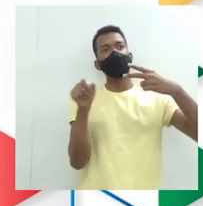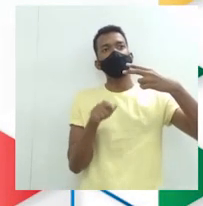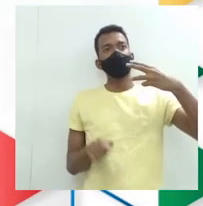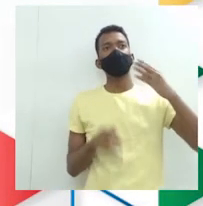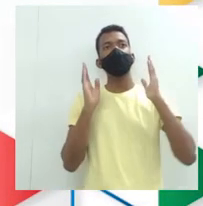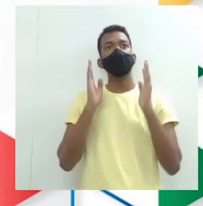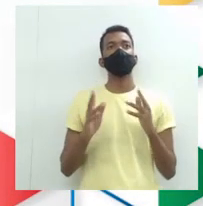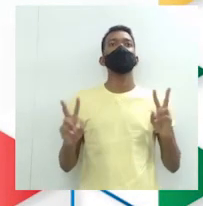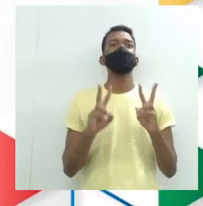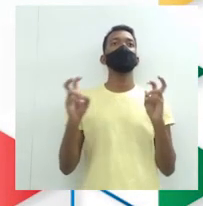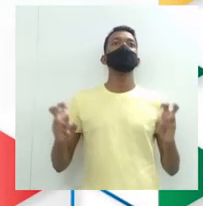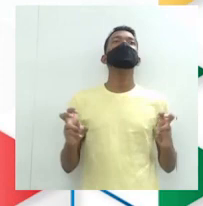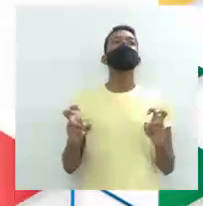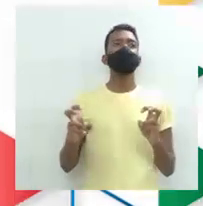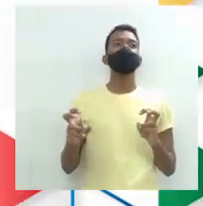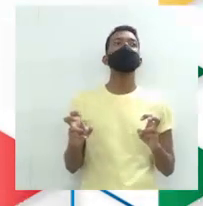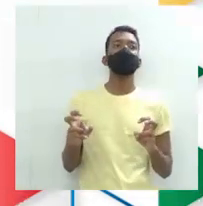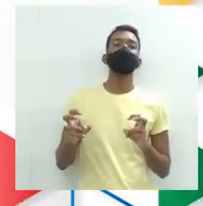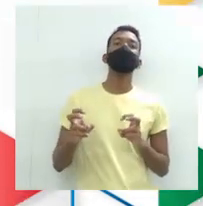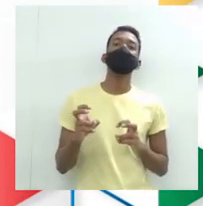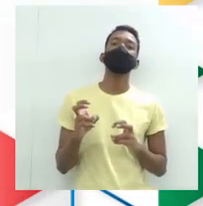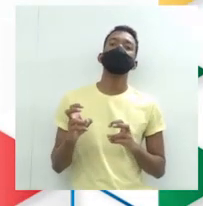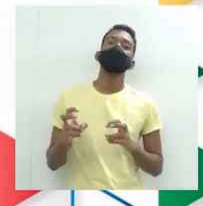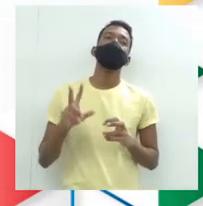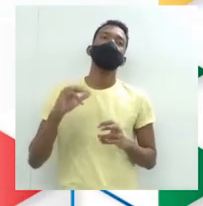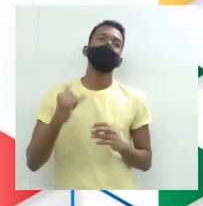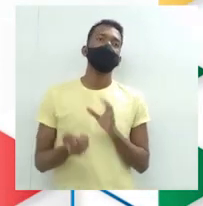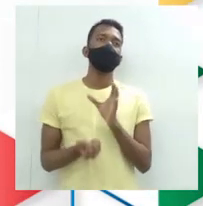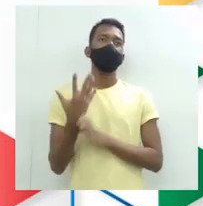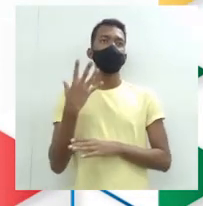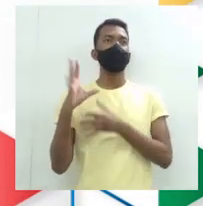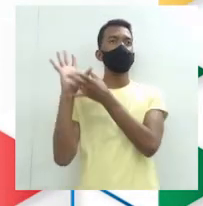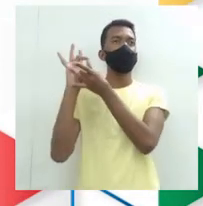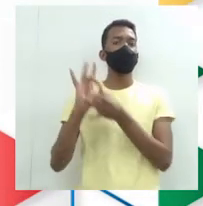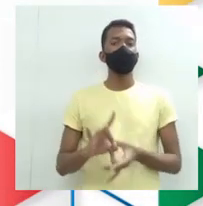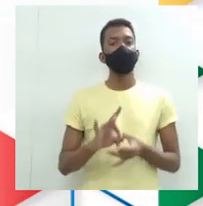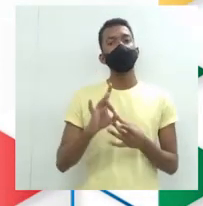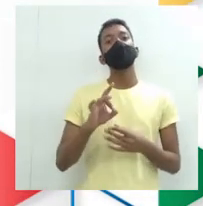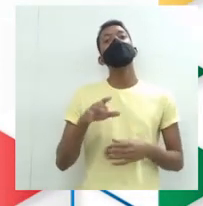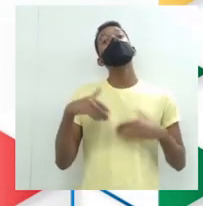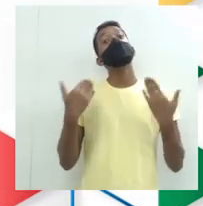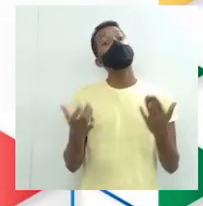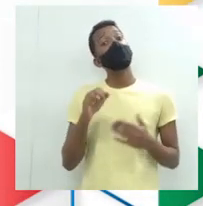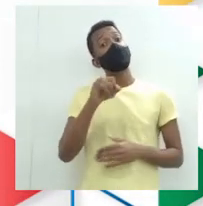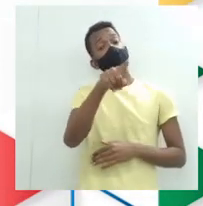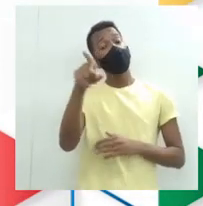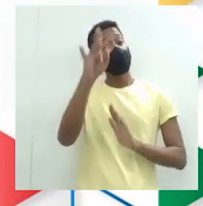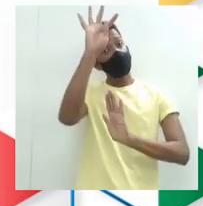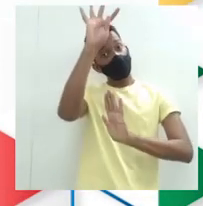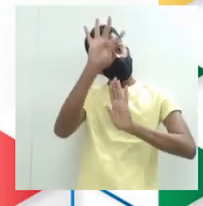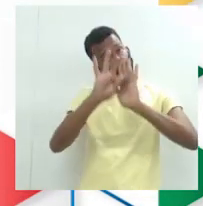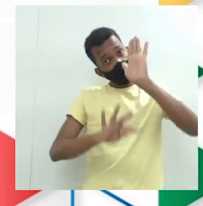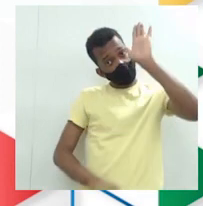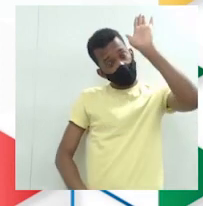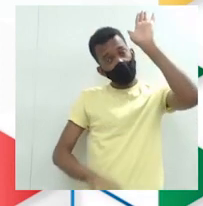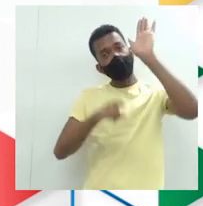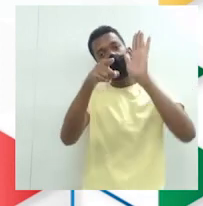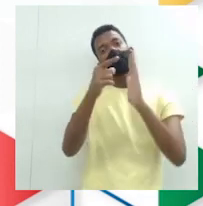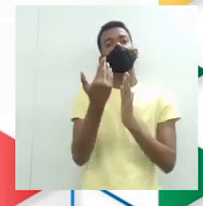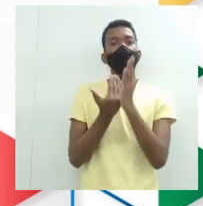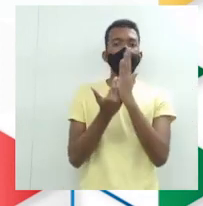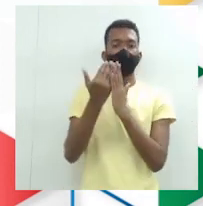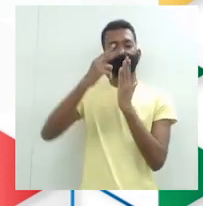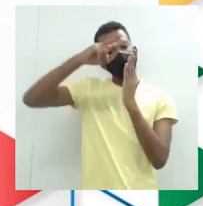são chaves para a gente criar o sentido geral do texto. Sempre que você pegar um texto grande, você não comece lendo